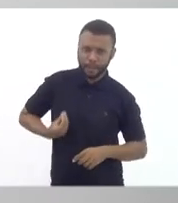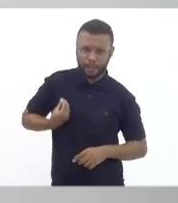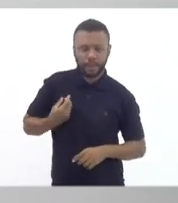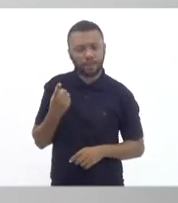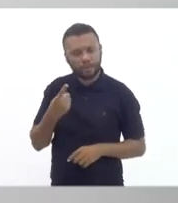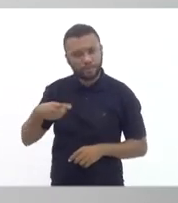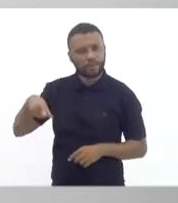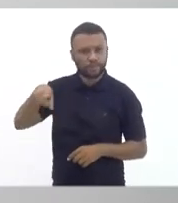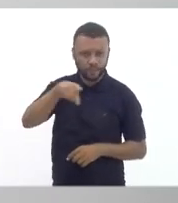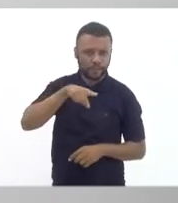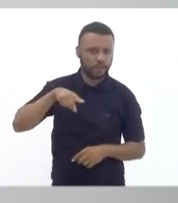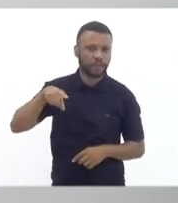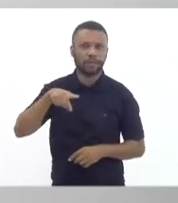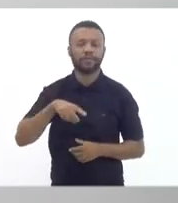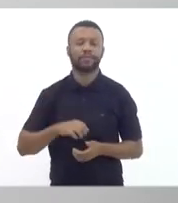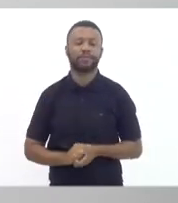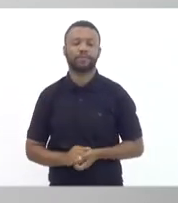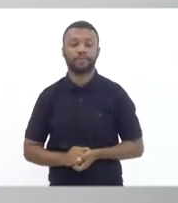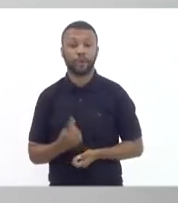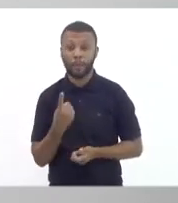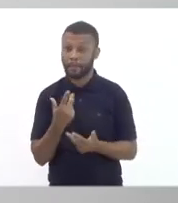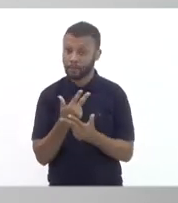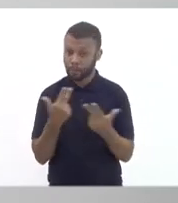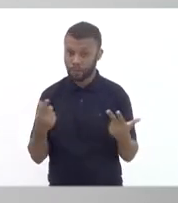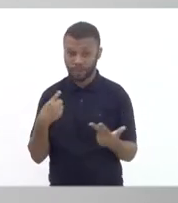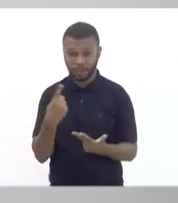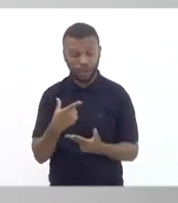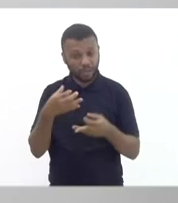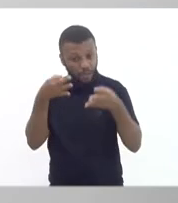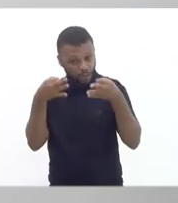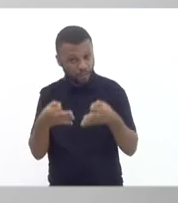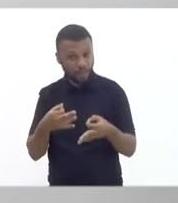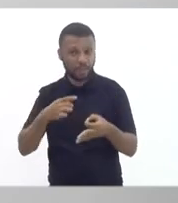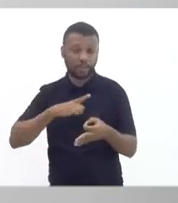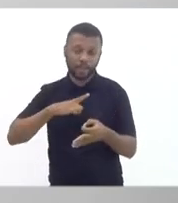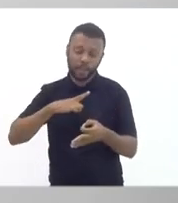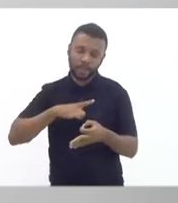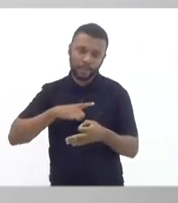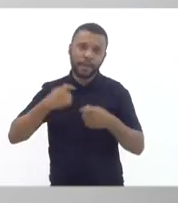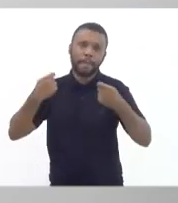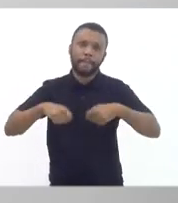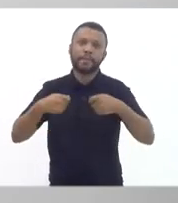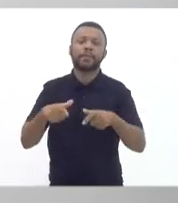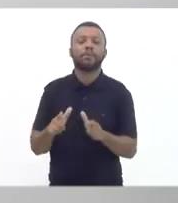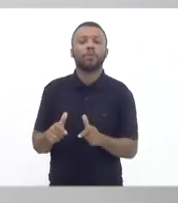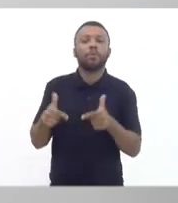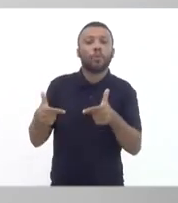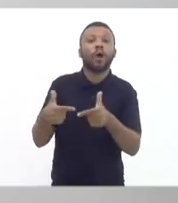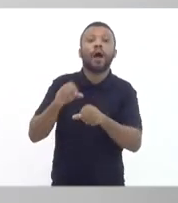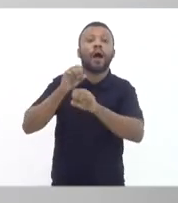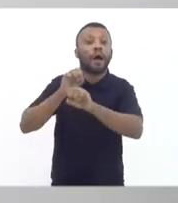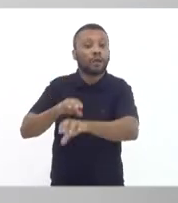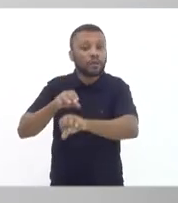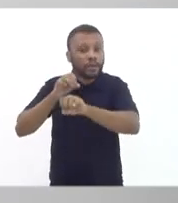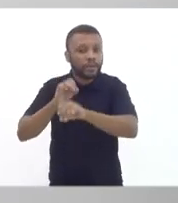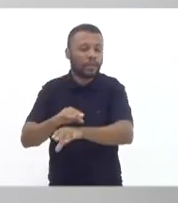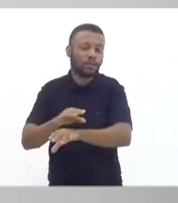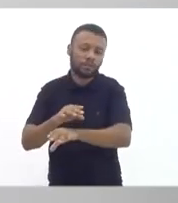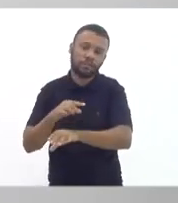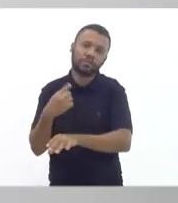E uma das coisas que eu acho que realmente temos que ser feita é a educação, na qual já foi